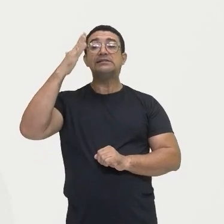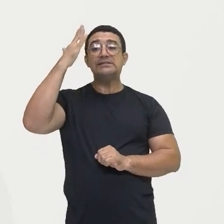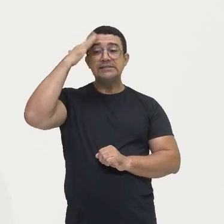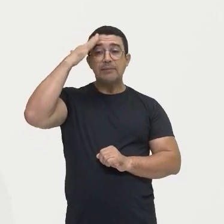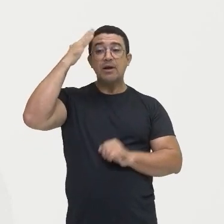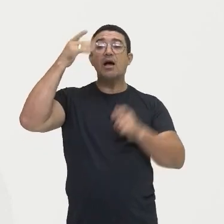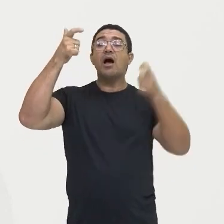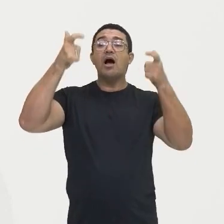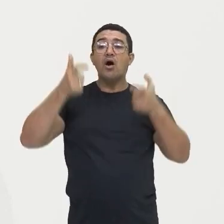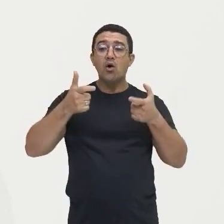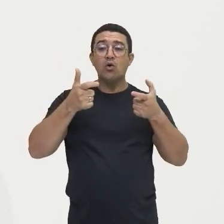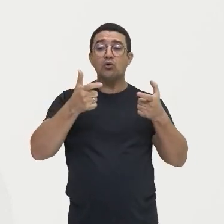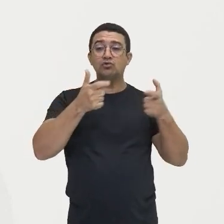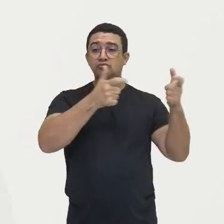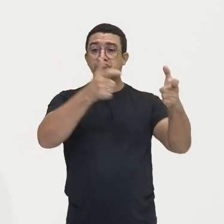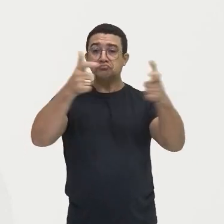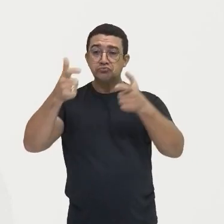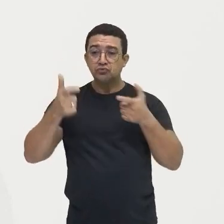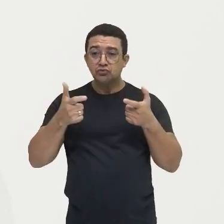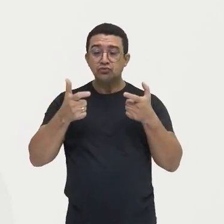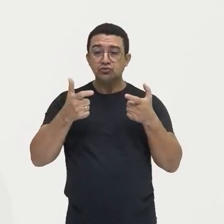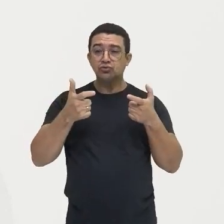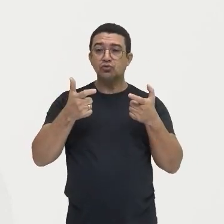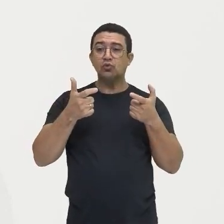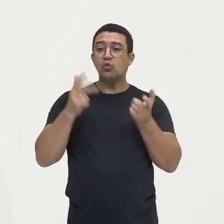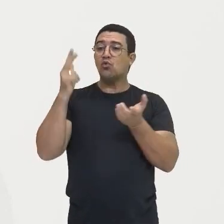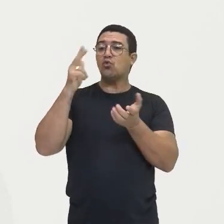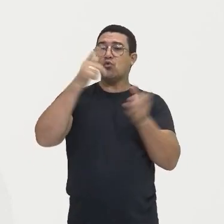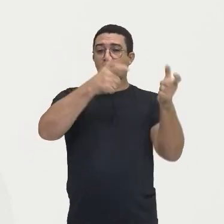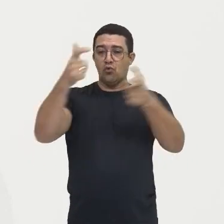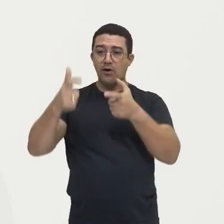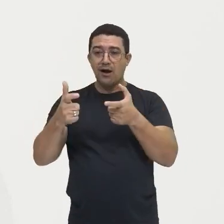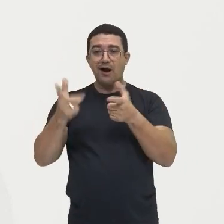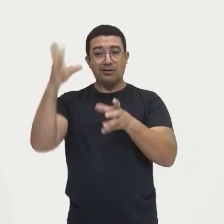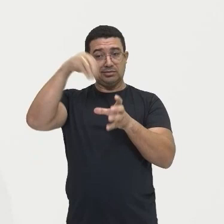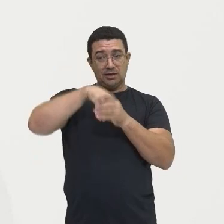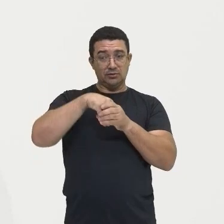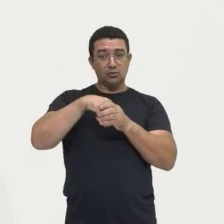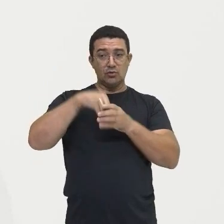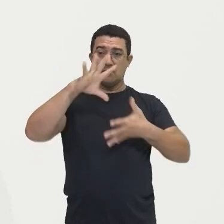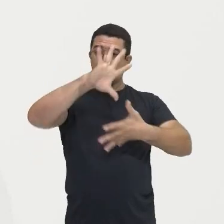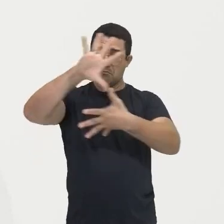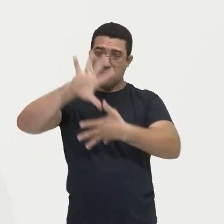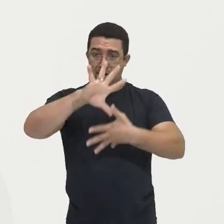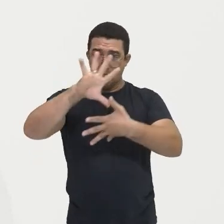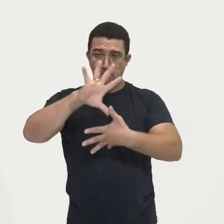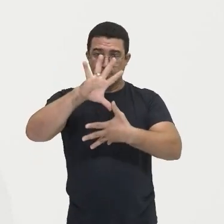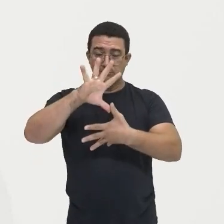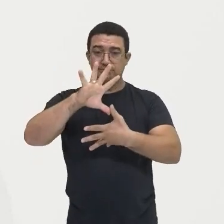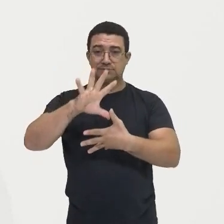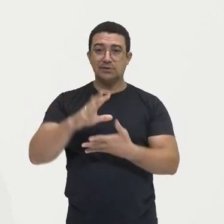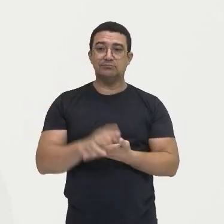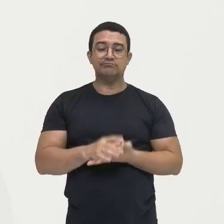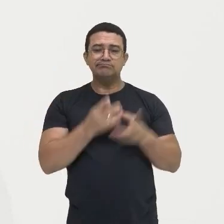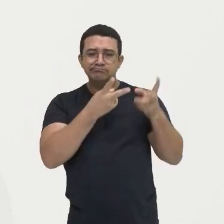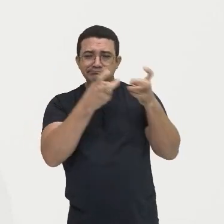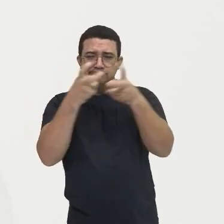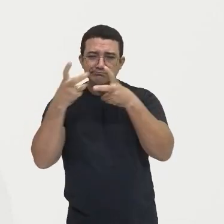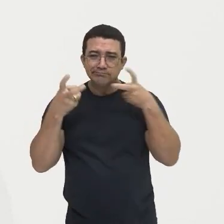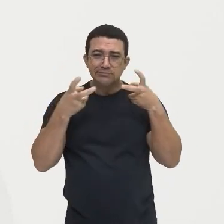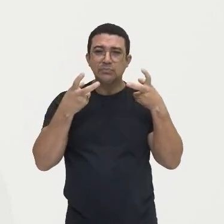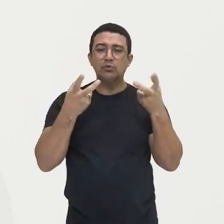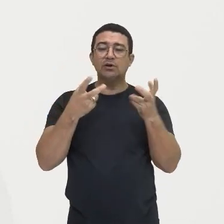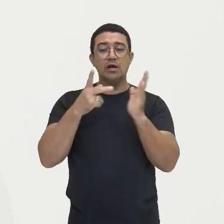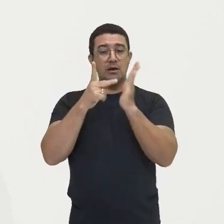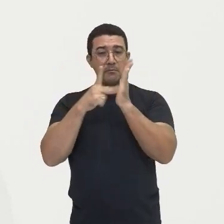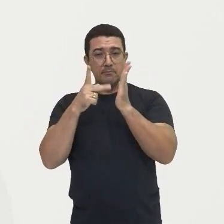onde está aquela porção que eu estou representando dentro do meu mapa, tá certo? Então, observando os